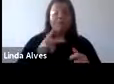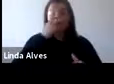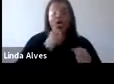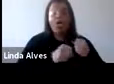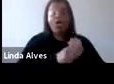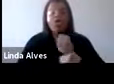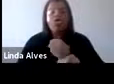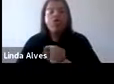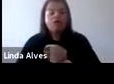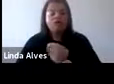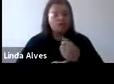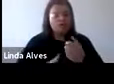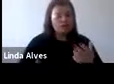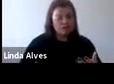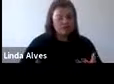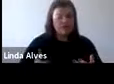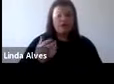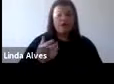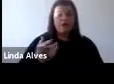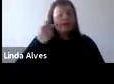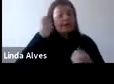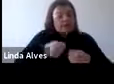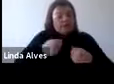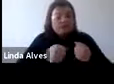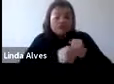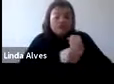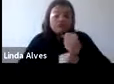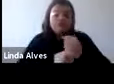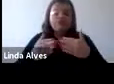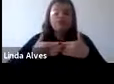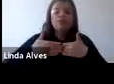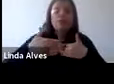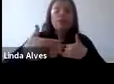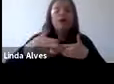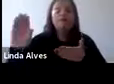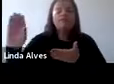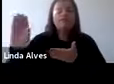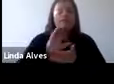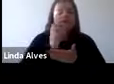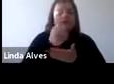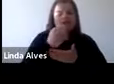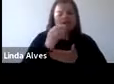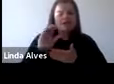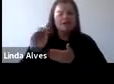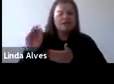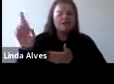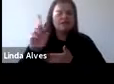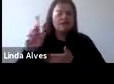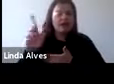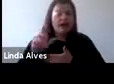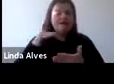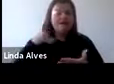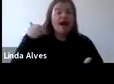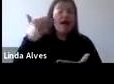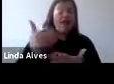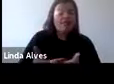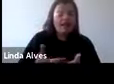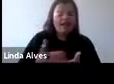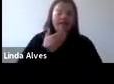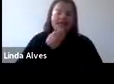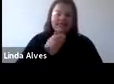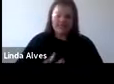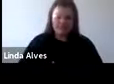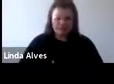auxílio emergencial de R$ 600 até dezembro. Repara, toda a confusão do pacote do